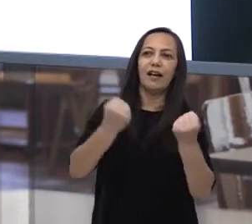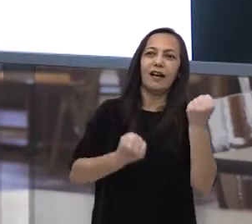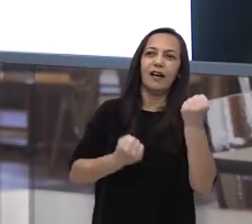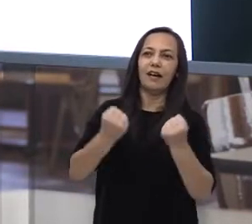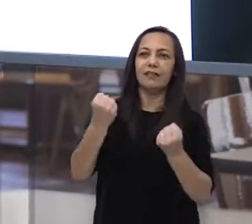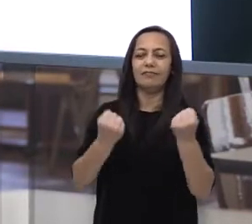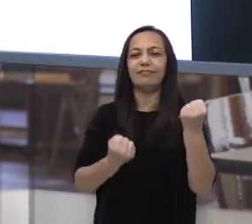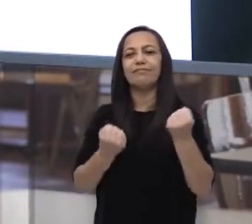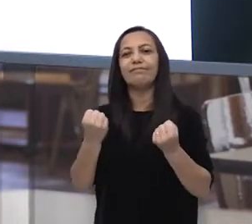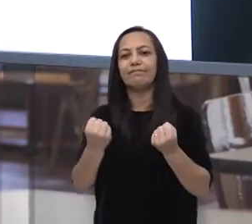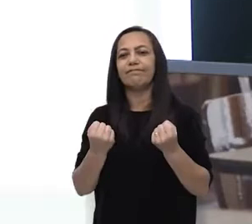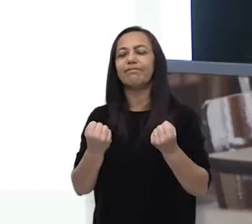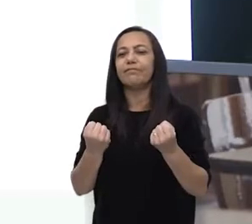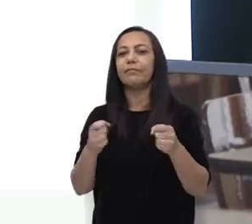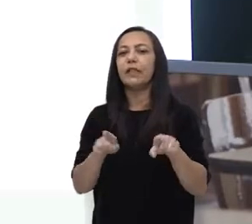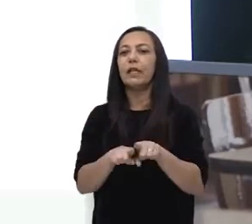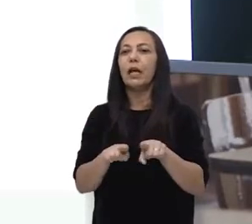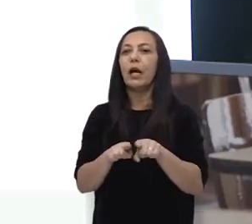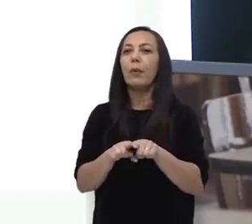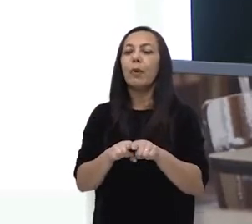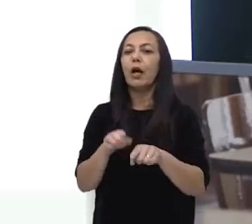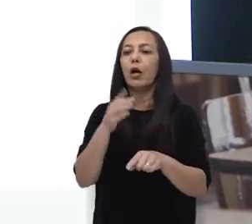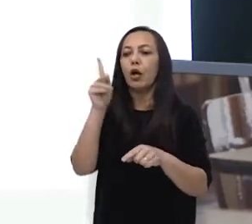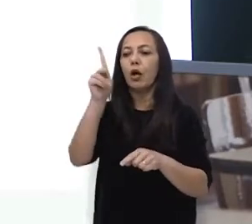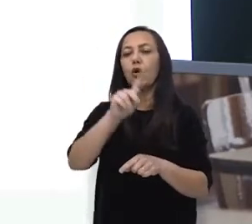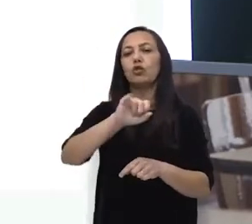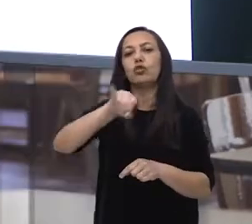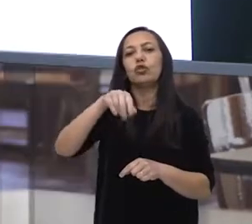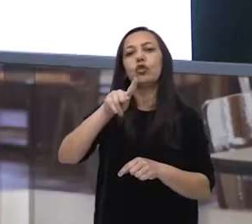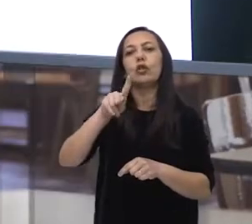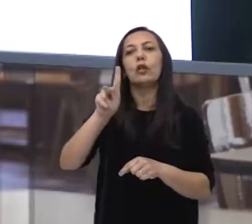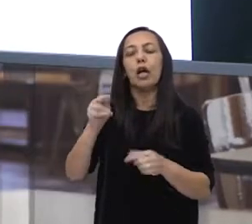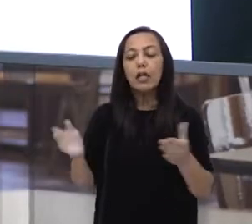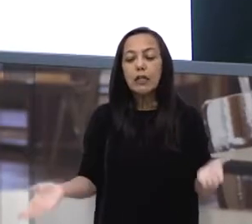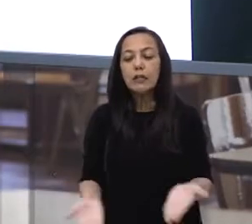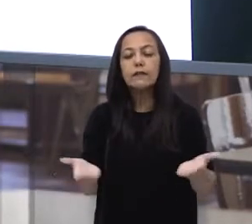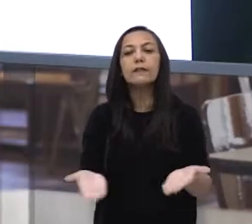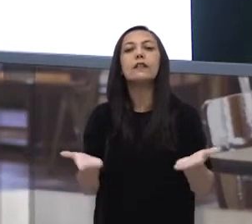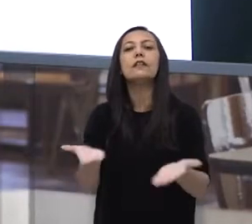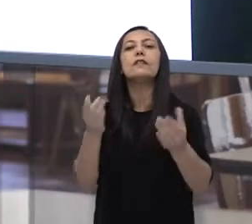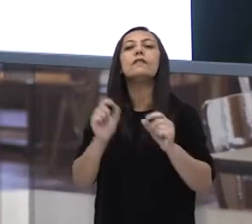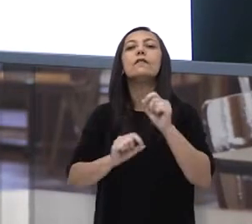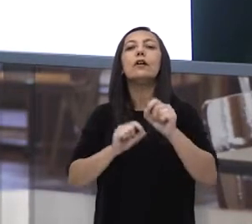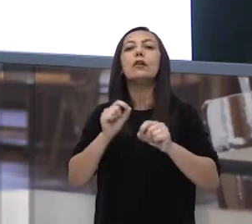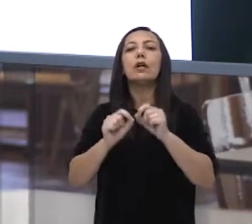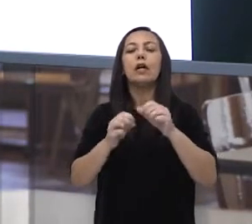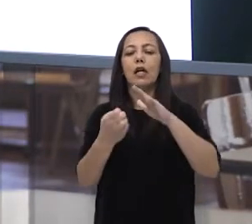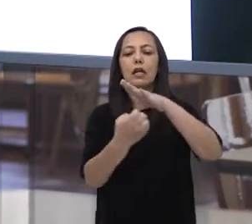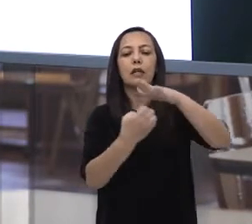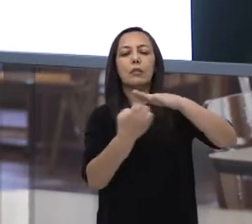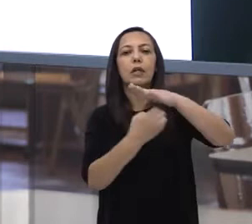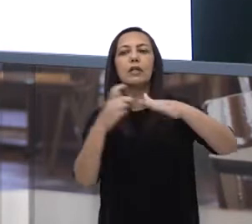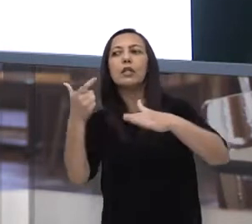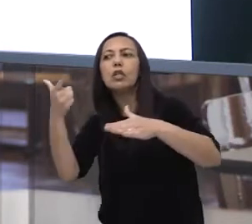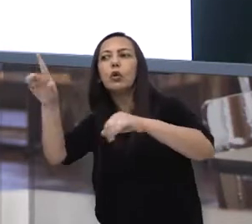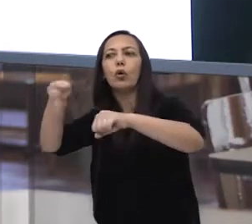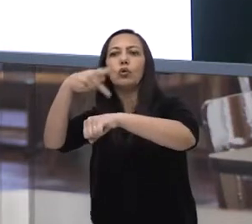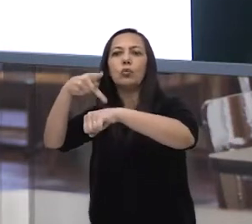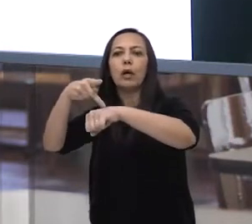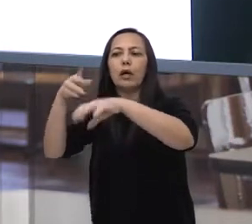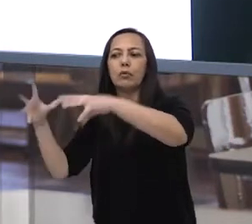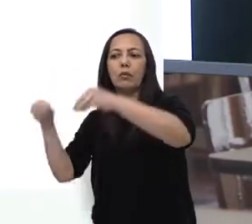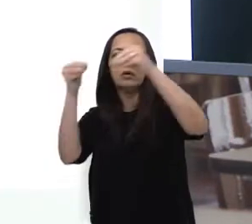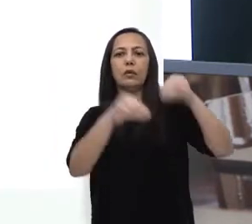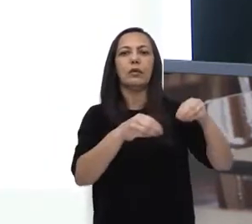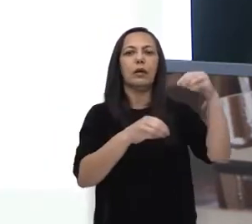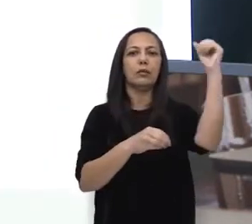Juscelino Kubitschek, incentivos a multinacionais. Ele incentivava que empresas estrangeiras se instalassem no